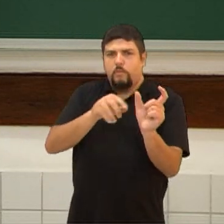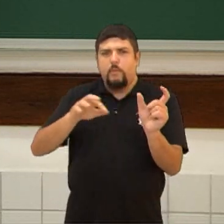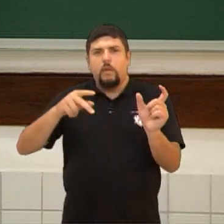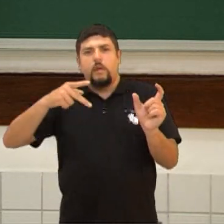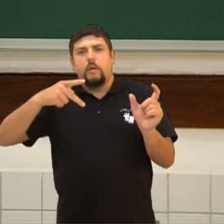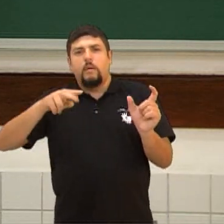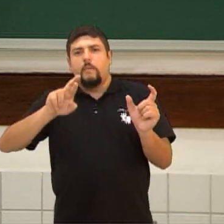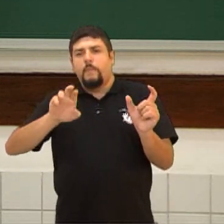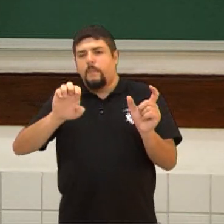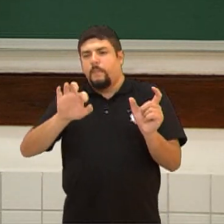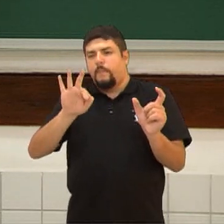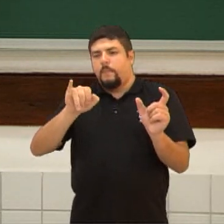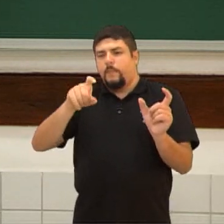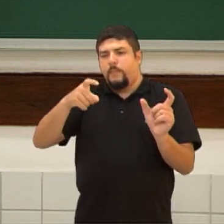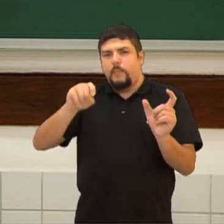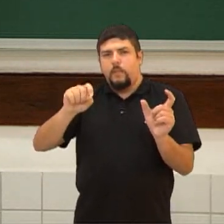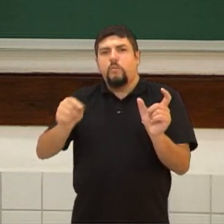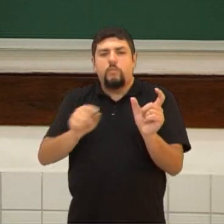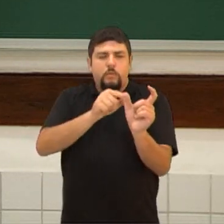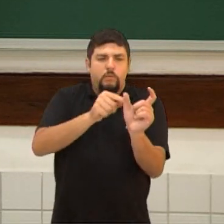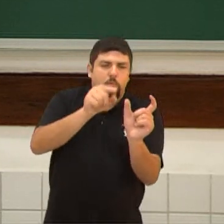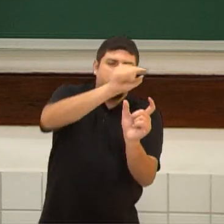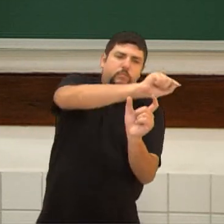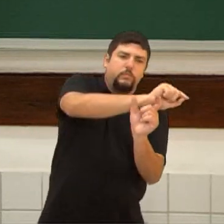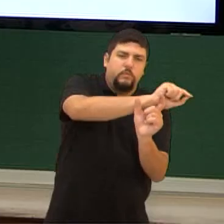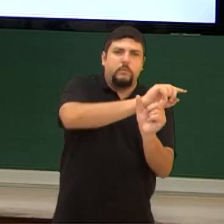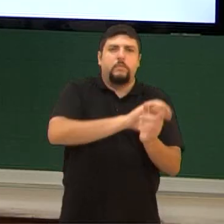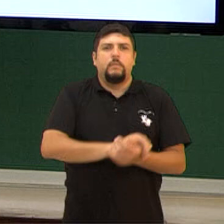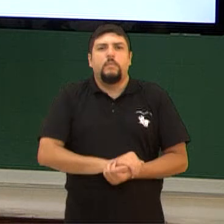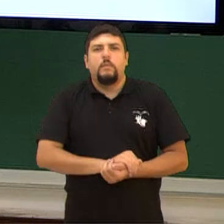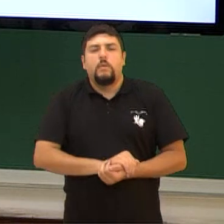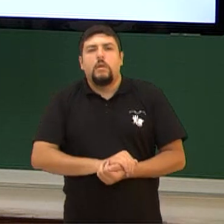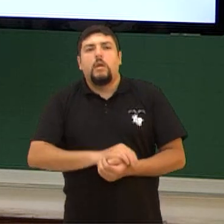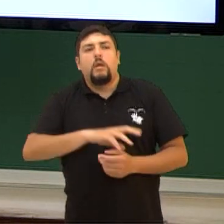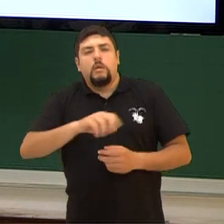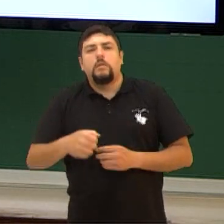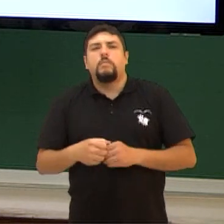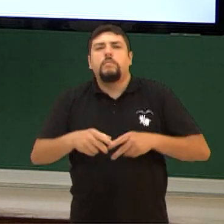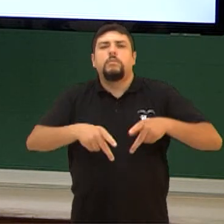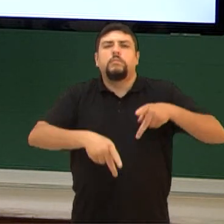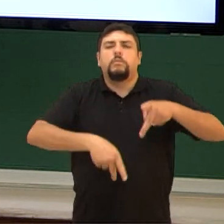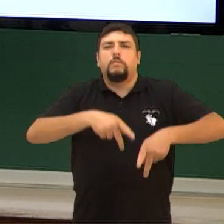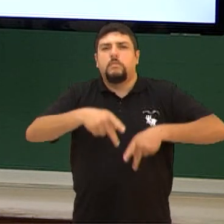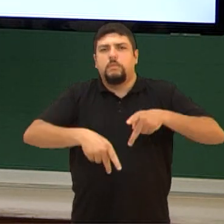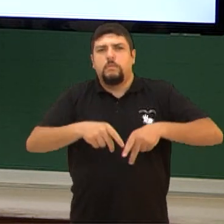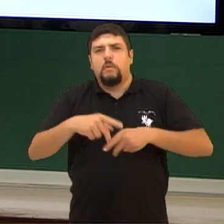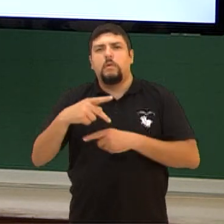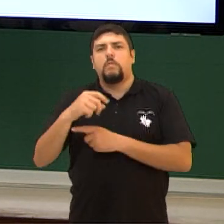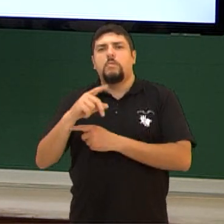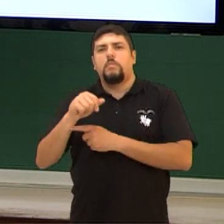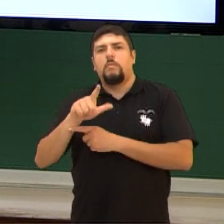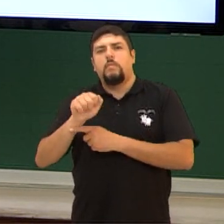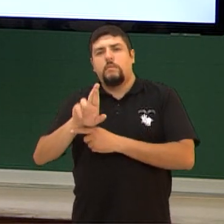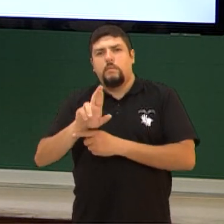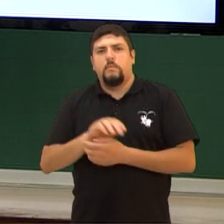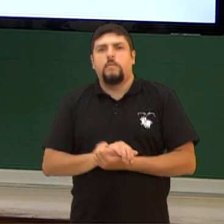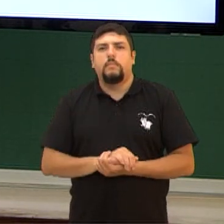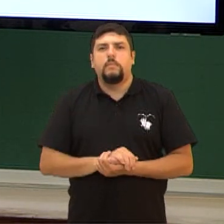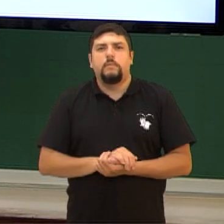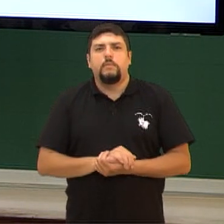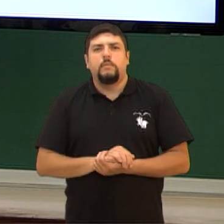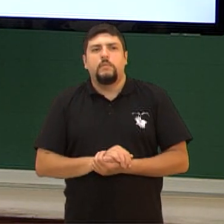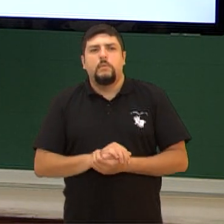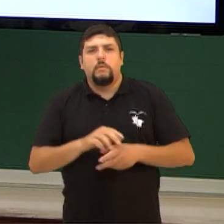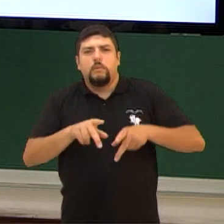radical, tá bom? Então, olha só, popular, popular. Essa daqui, inclusive, já apareceu, né?